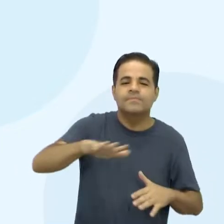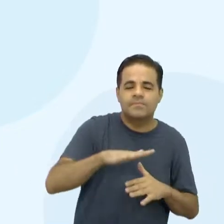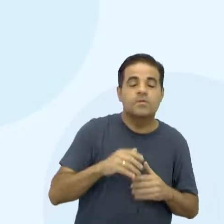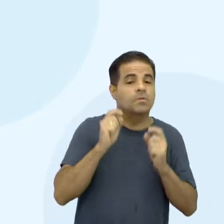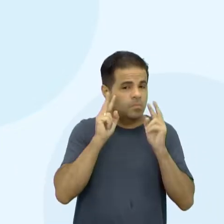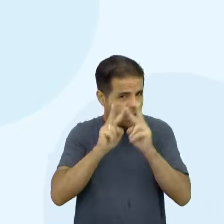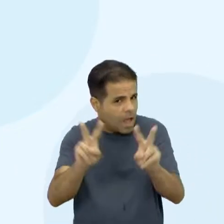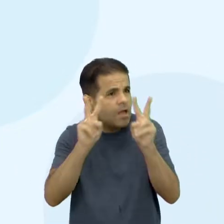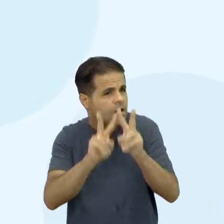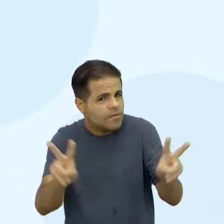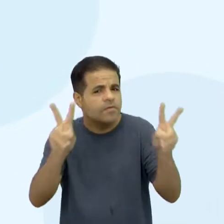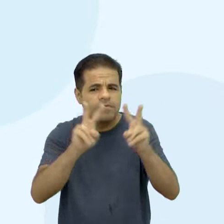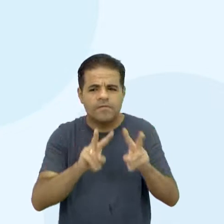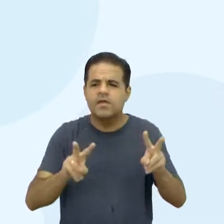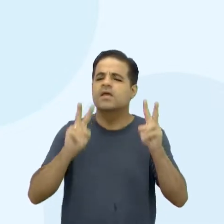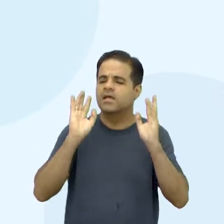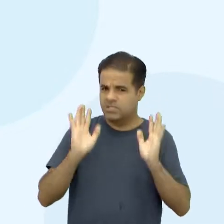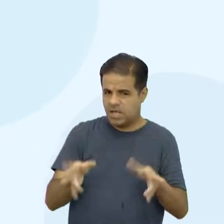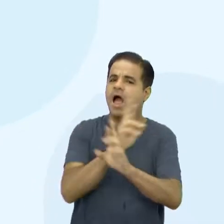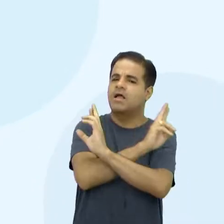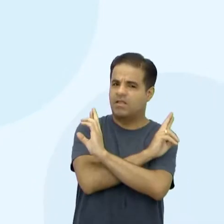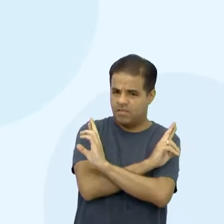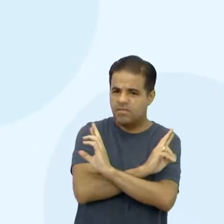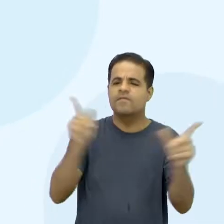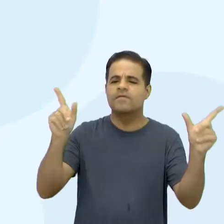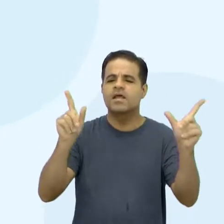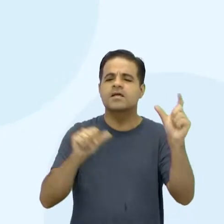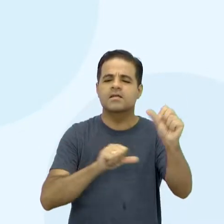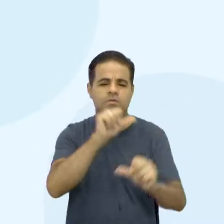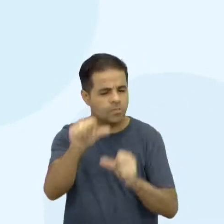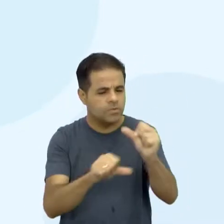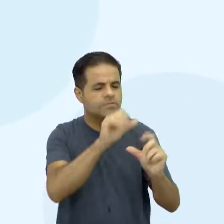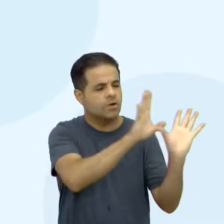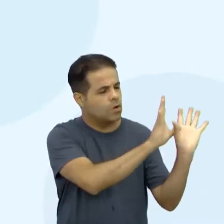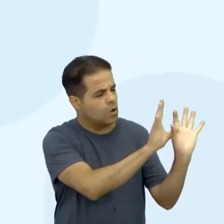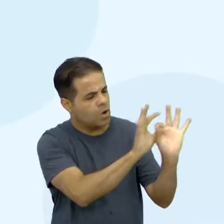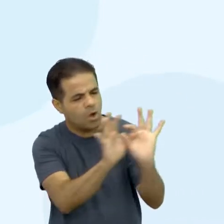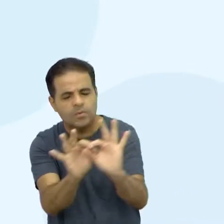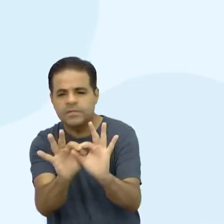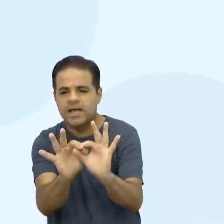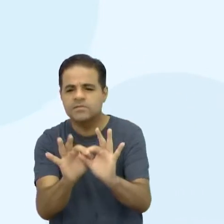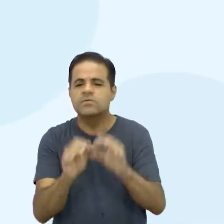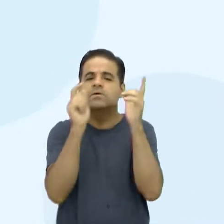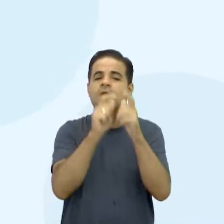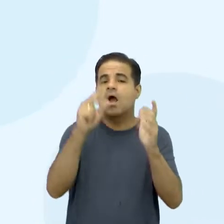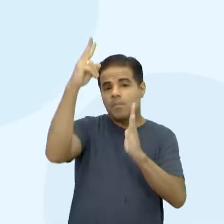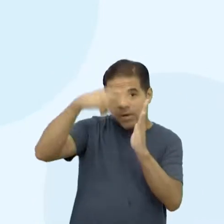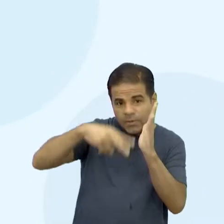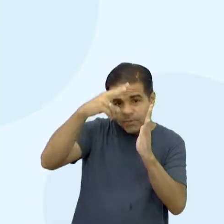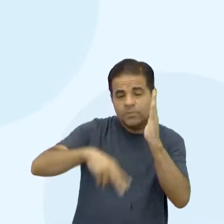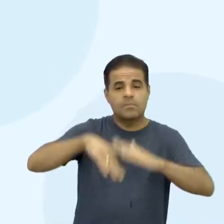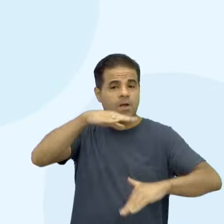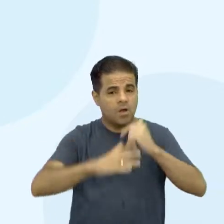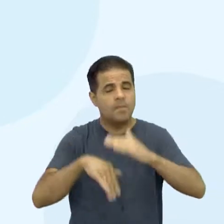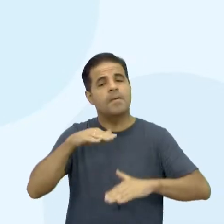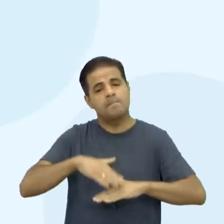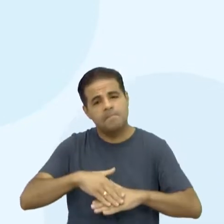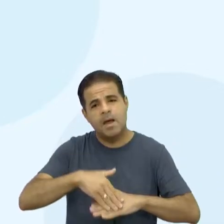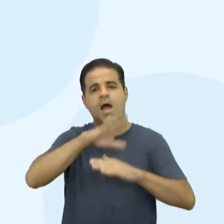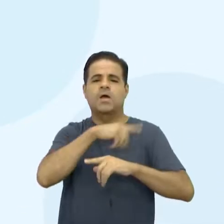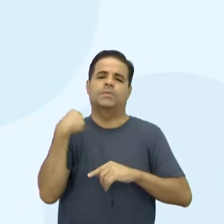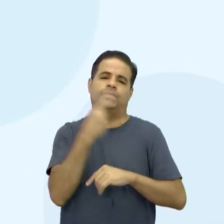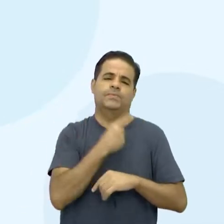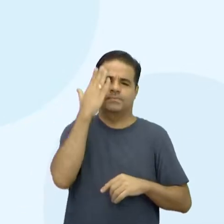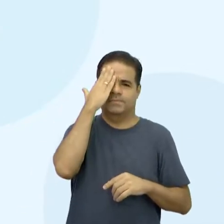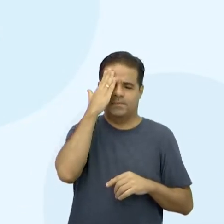você já vê que tá diferente. Já está modificando aí o contexto, né? E é uma releitura de uma obra mais conhecida, não é?